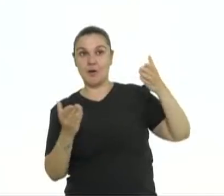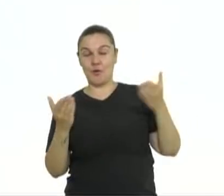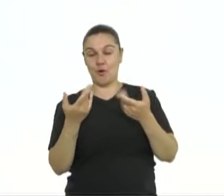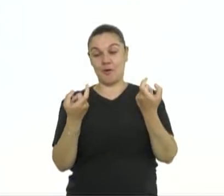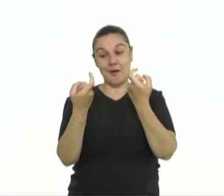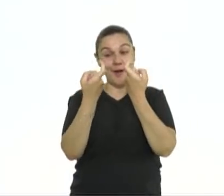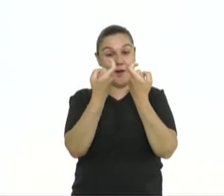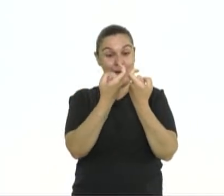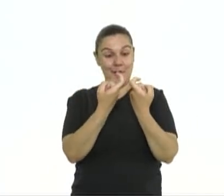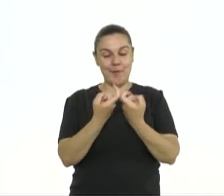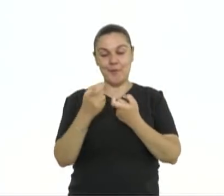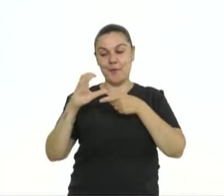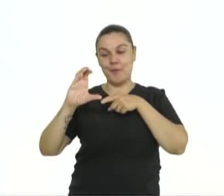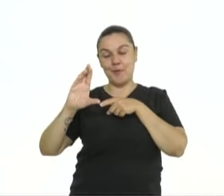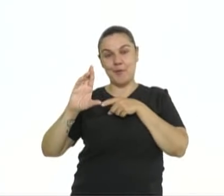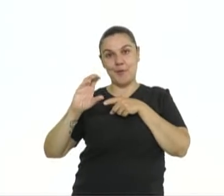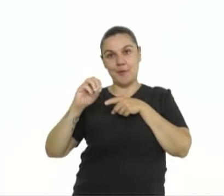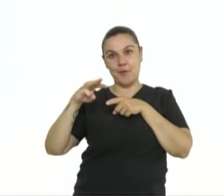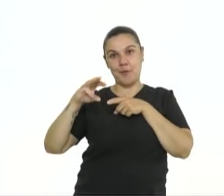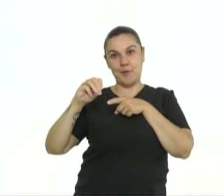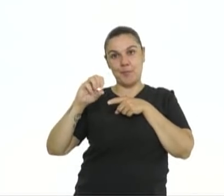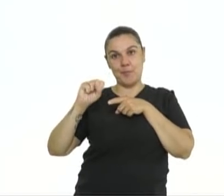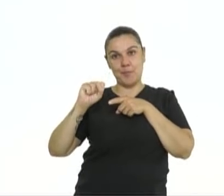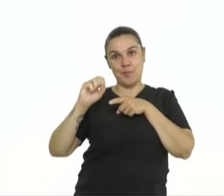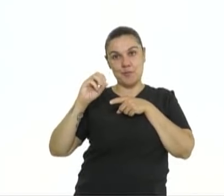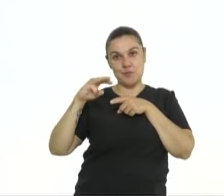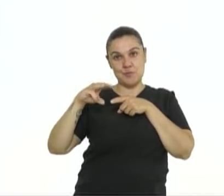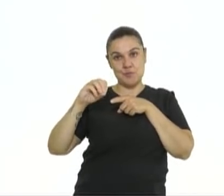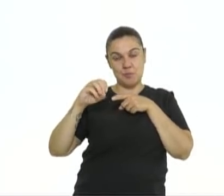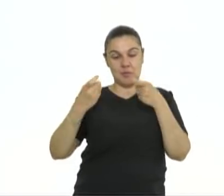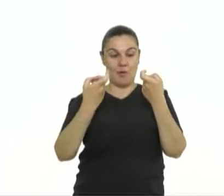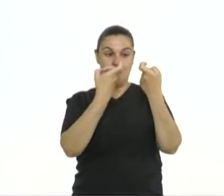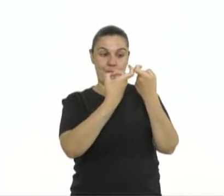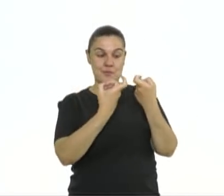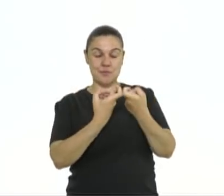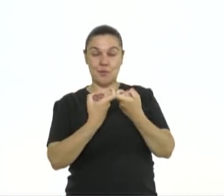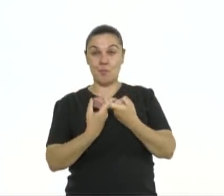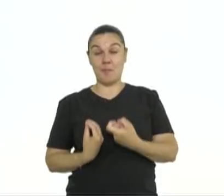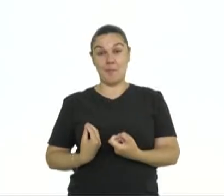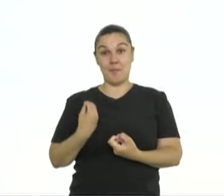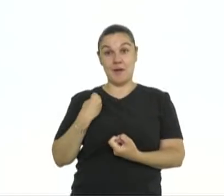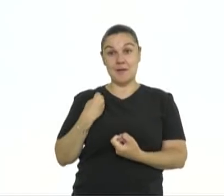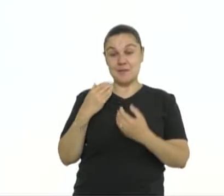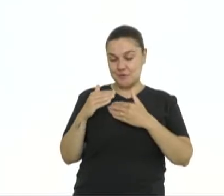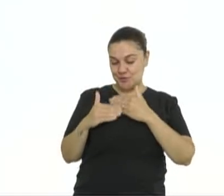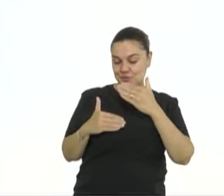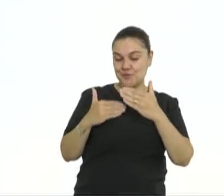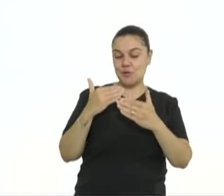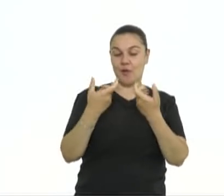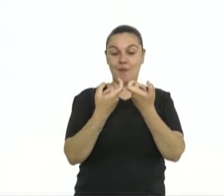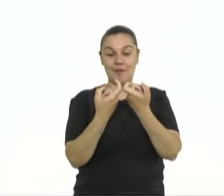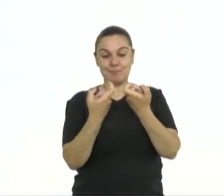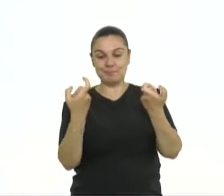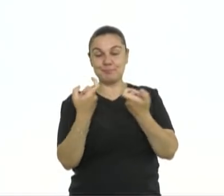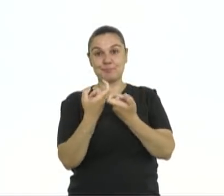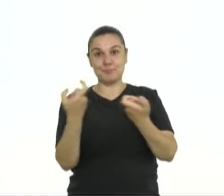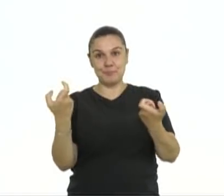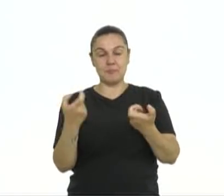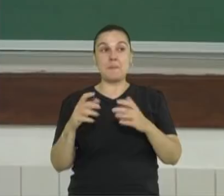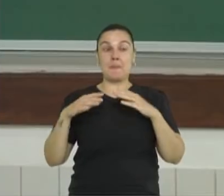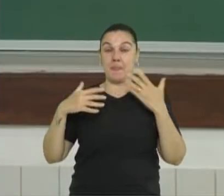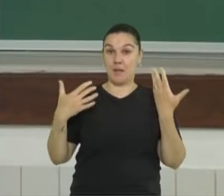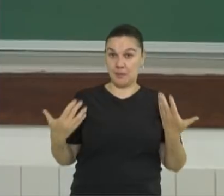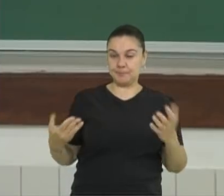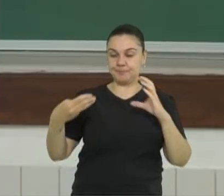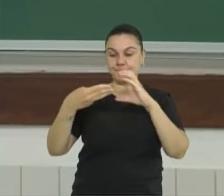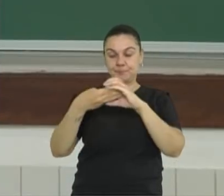de cromossomos. Então, os cromossomos estão presentes nas células que estão em processo de divisão. Então, quando uma